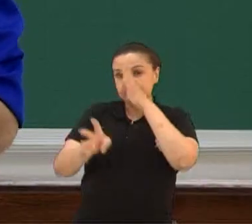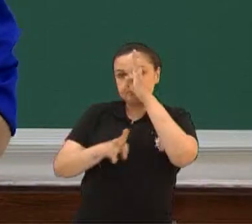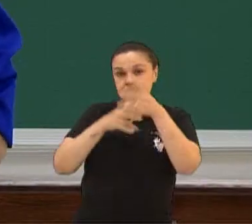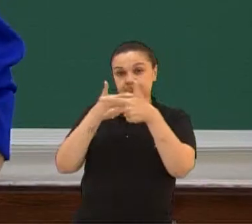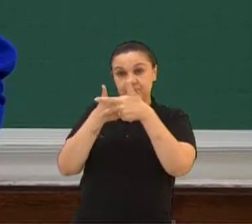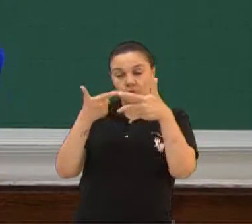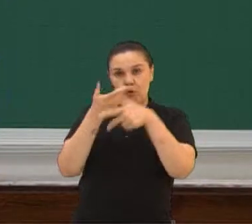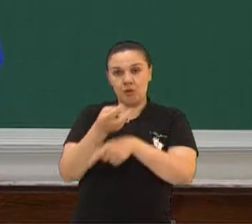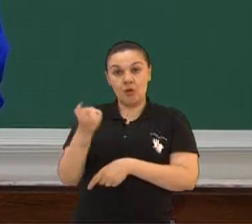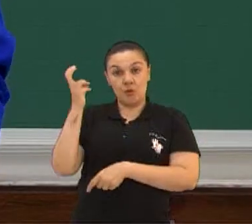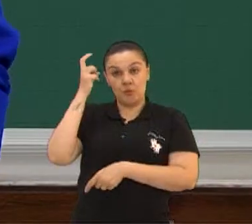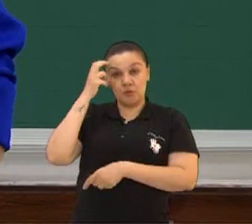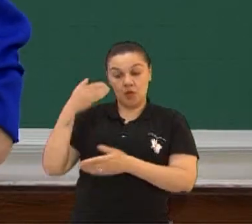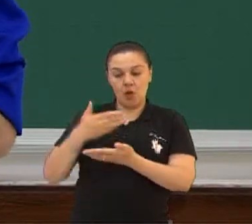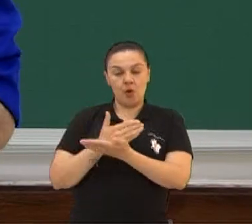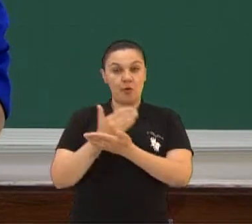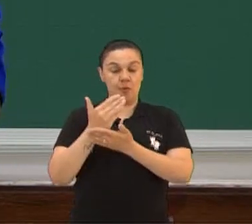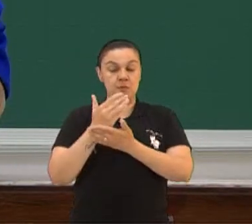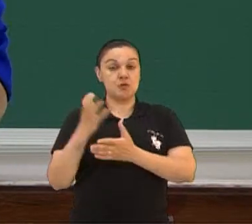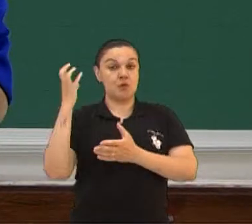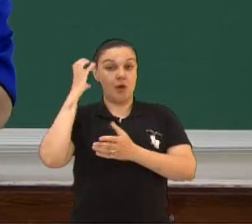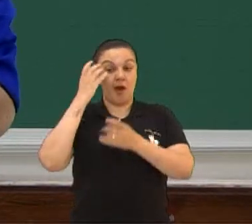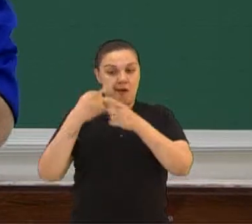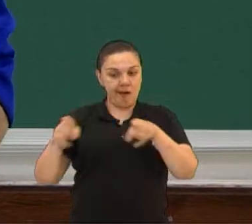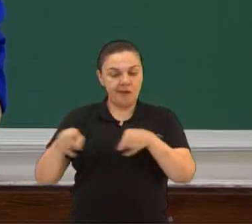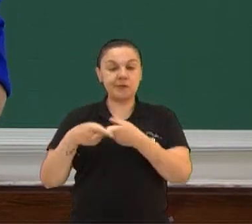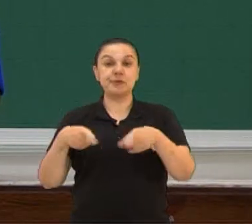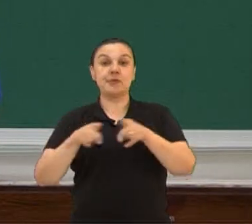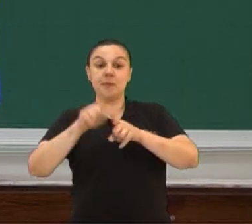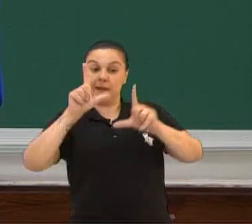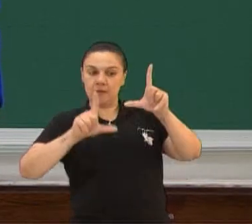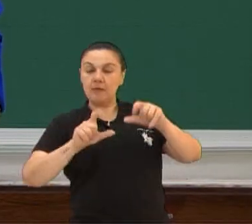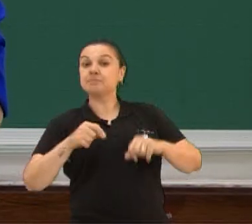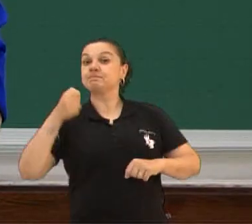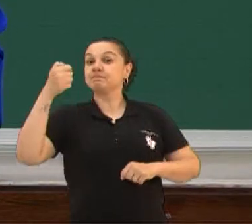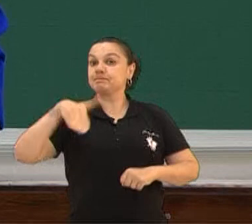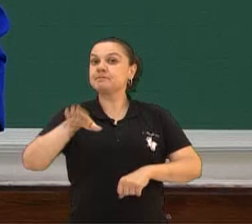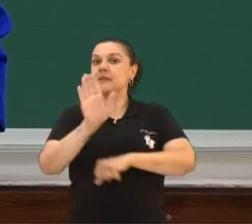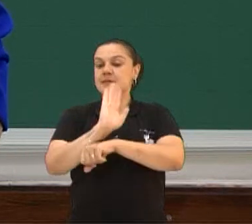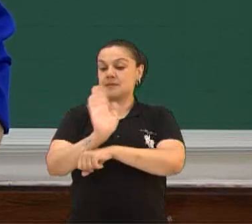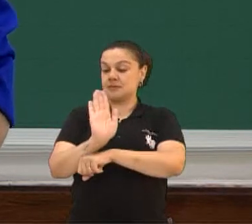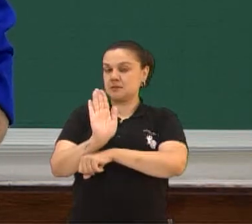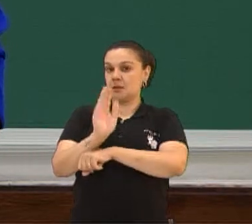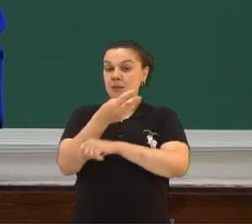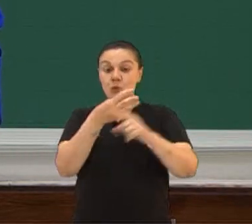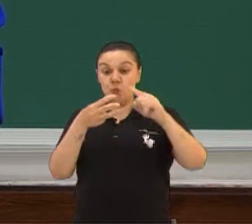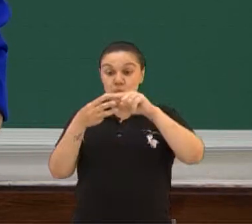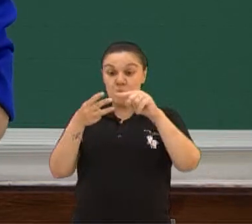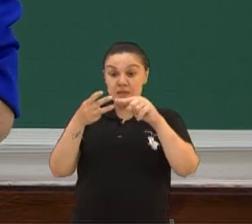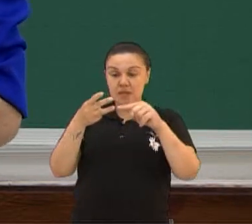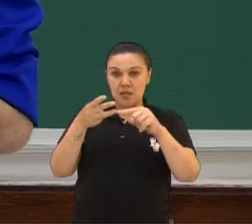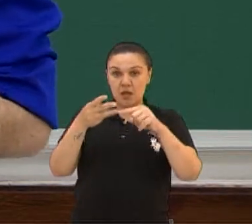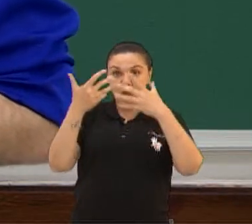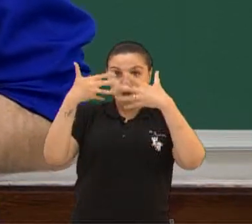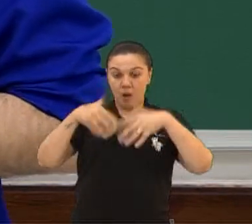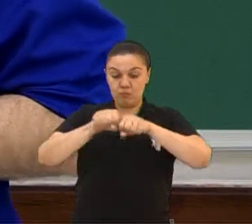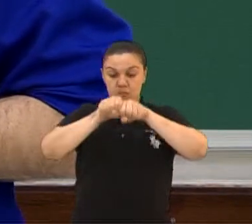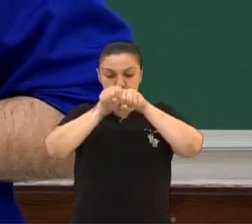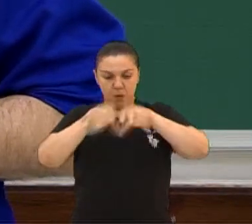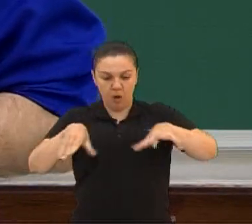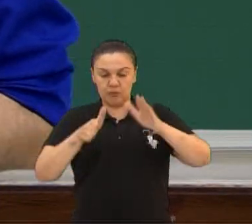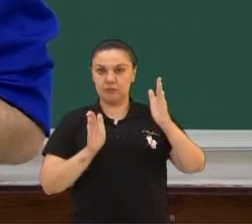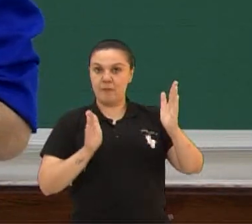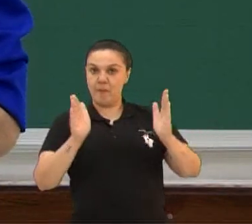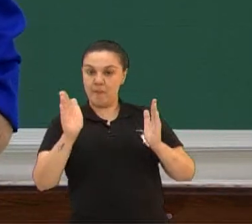cultura com o surgimento do rádio da televisão e do cinema. São três fatores que surgiram na